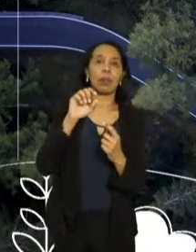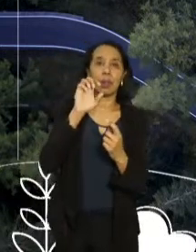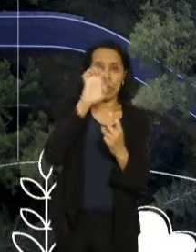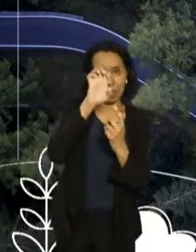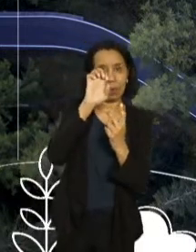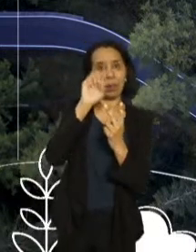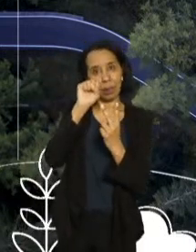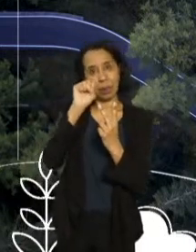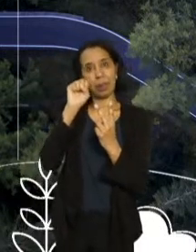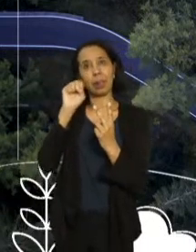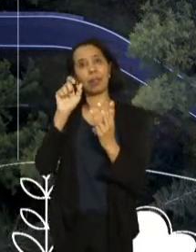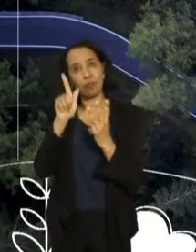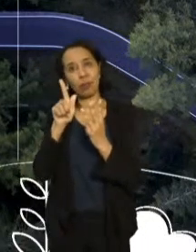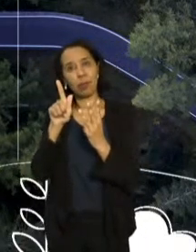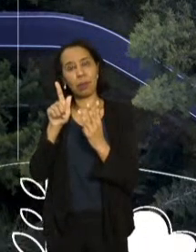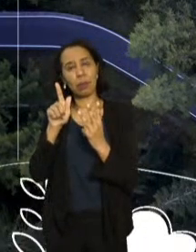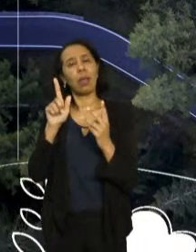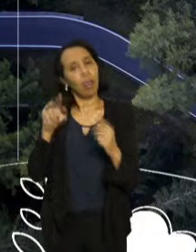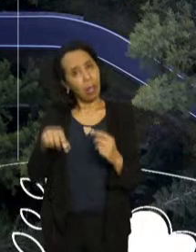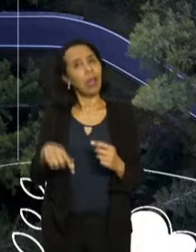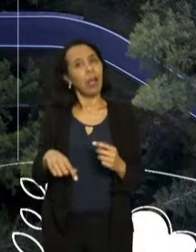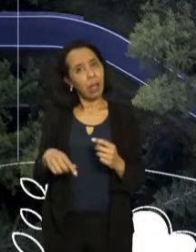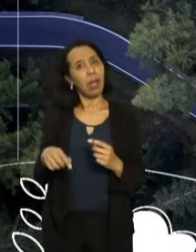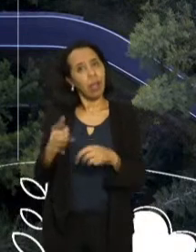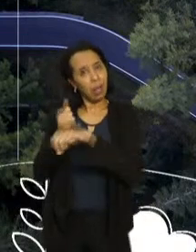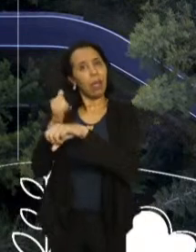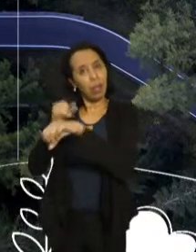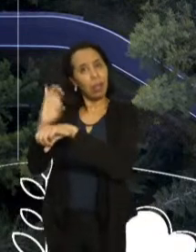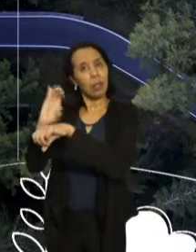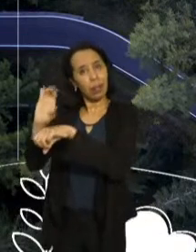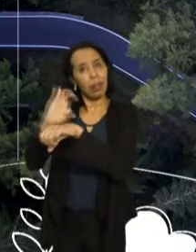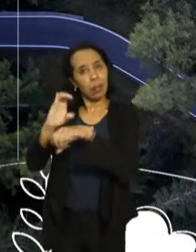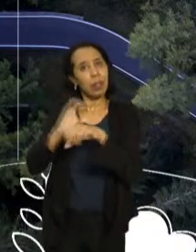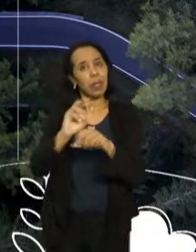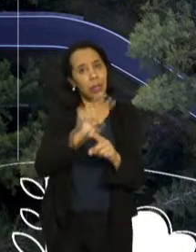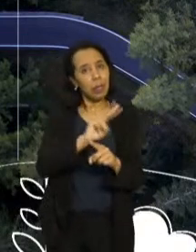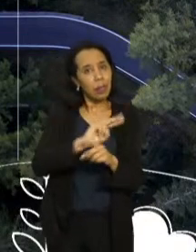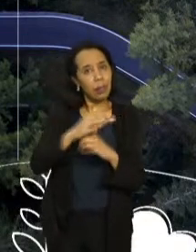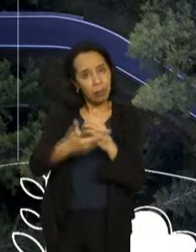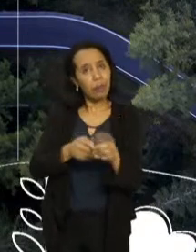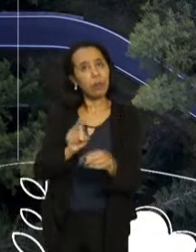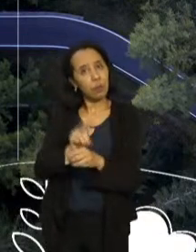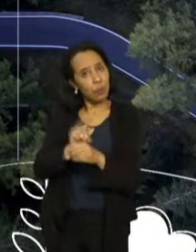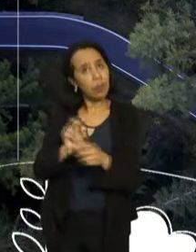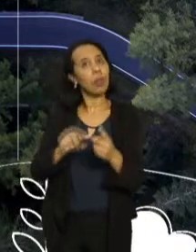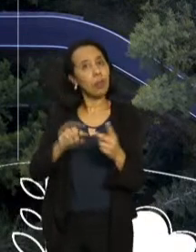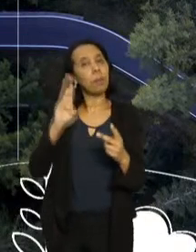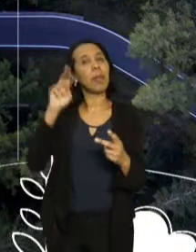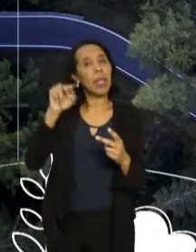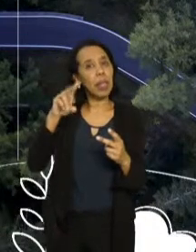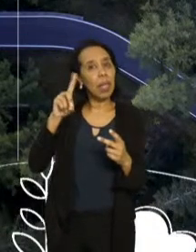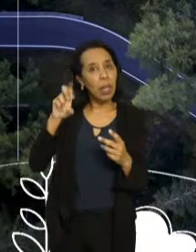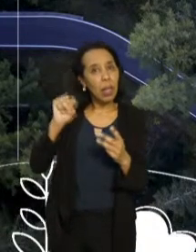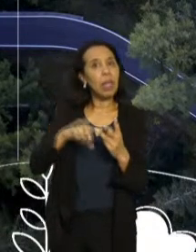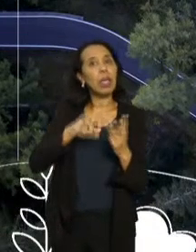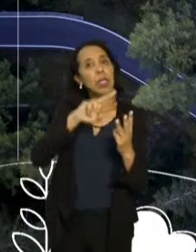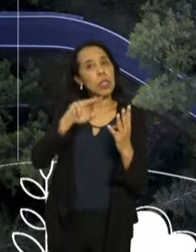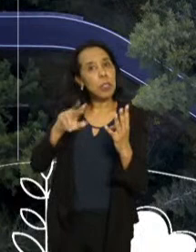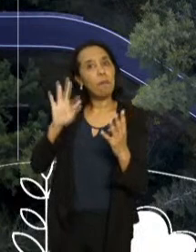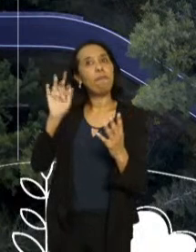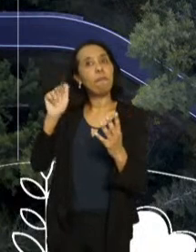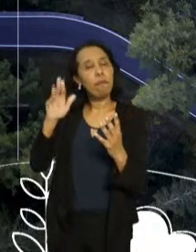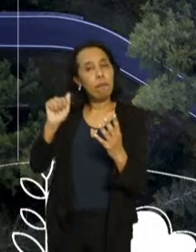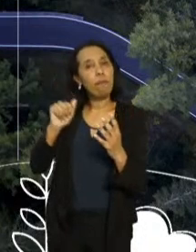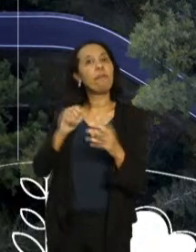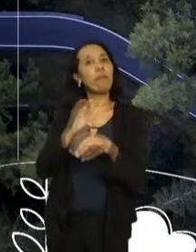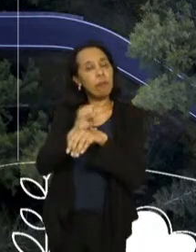investimentos sustentáveis. Teremos a presença da B3 aqui no Brasil, do BNDES e da Fama Investimentos. Seguimos